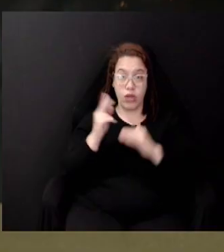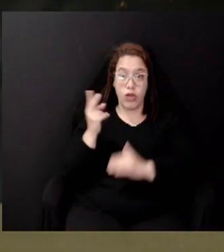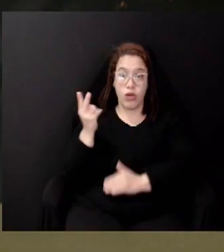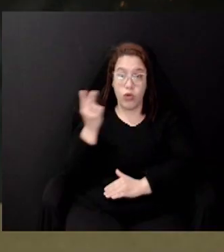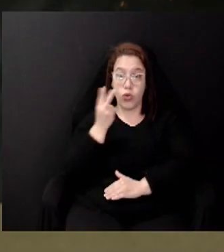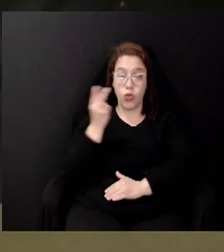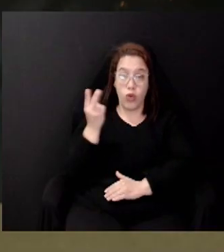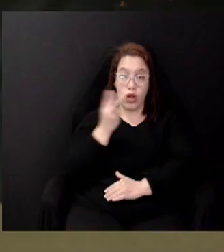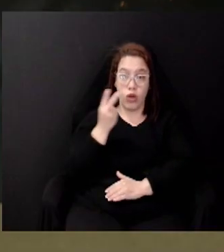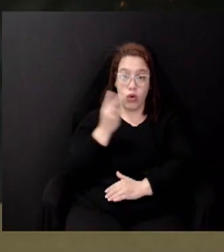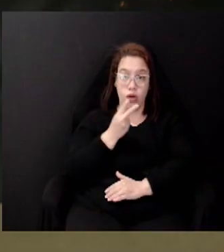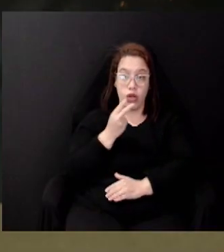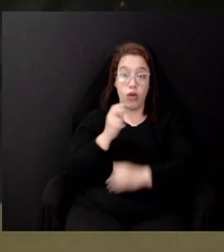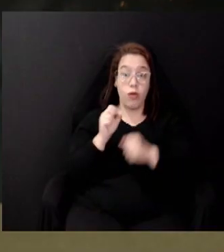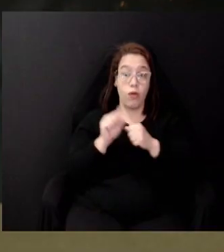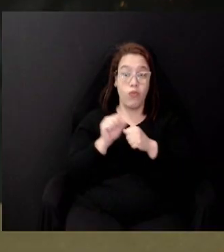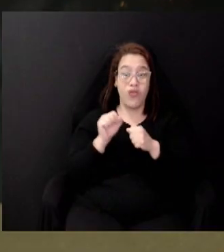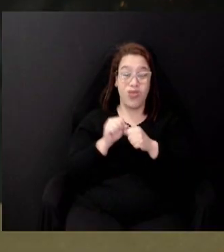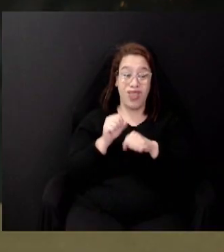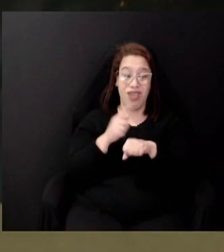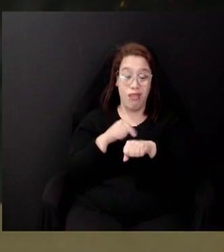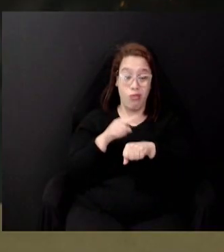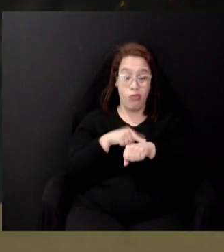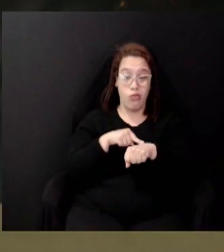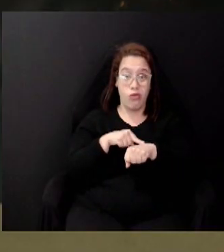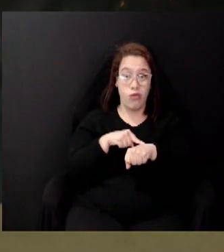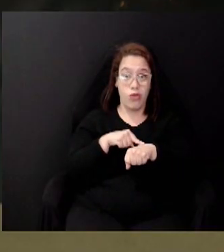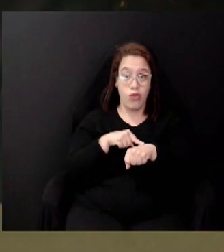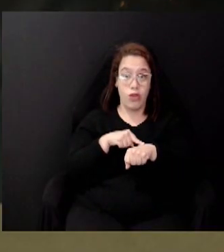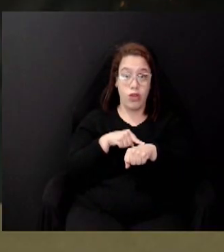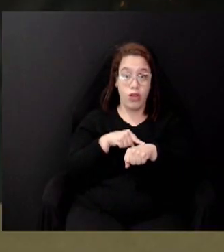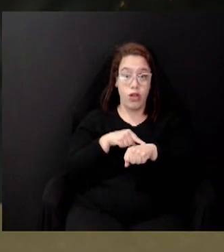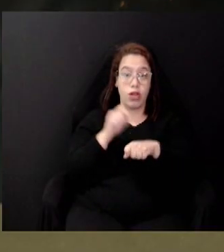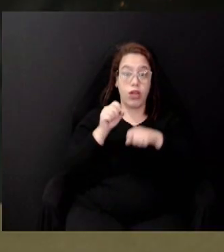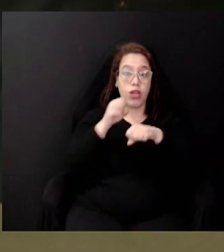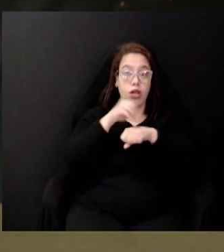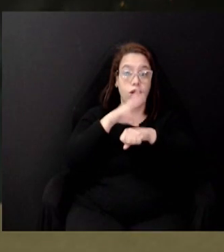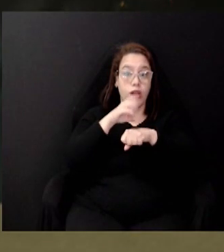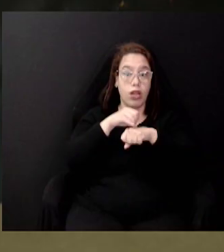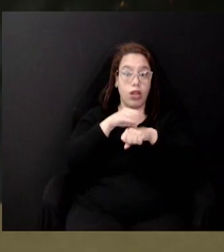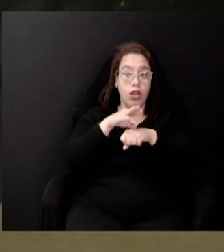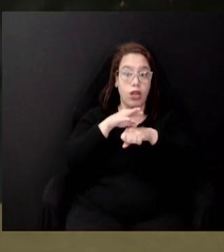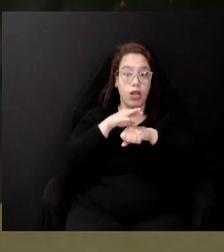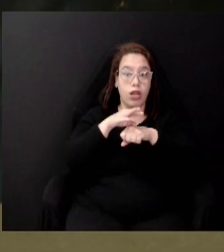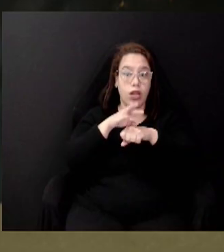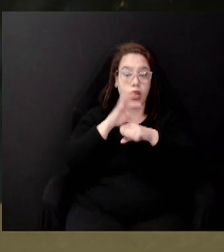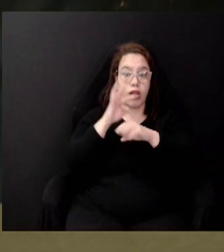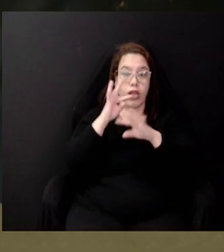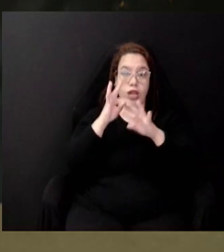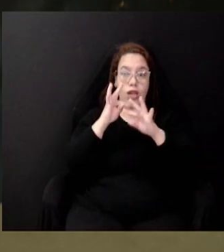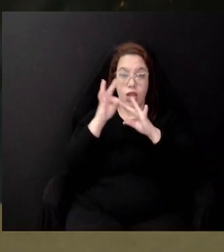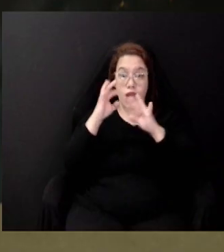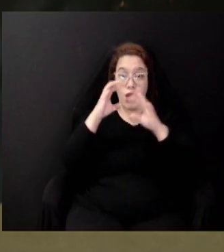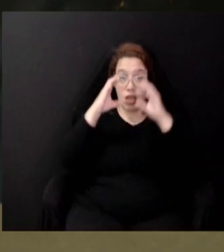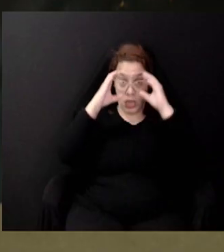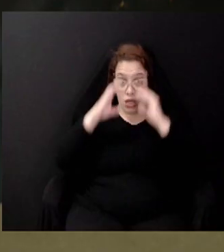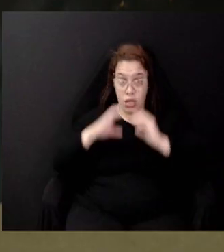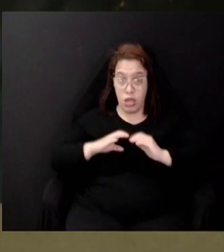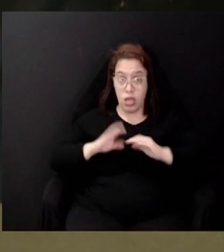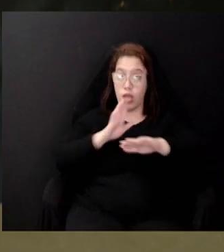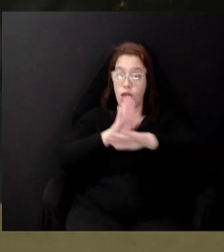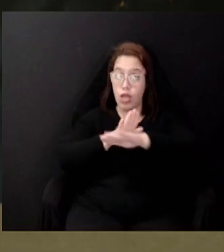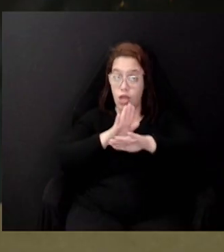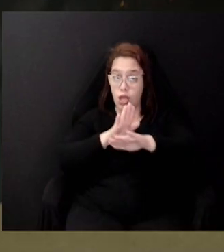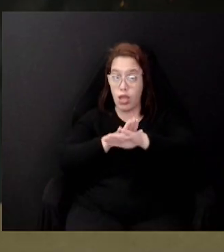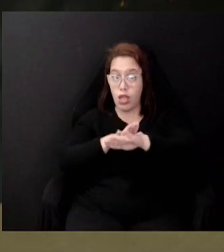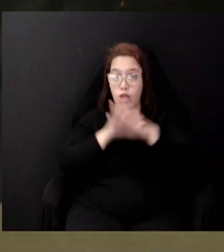2 coisas ao mesmo tempo. Que dica a terapia cognitivo-comportamental ajuda para